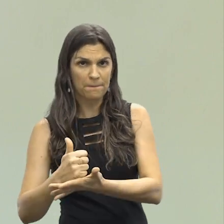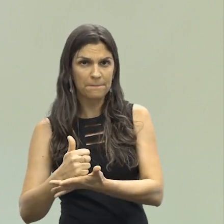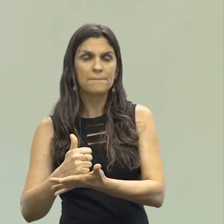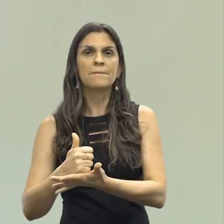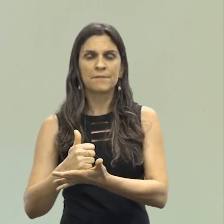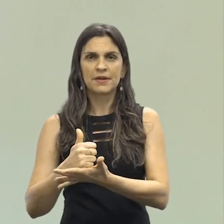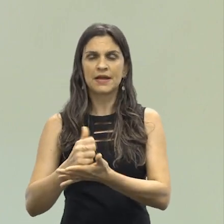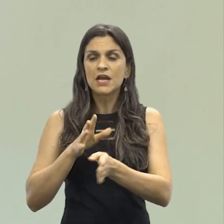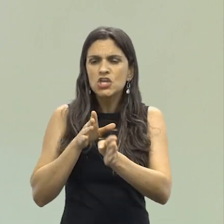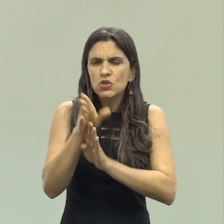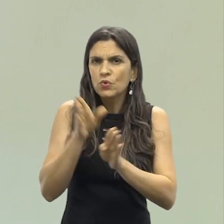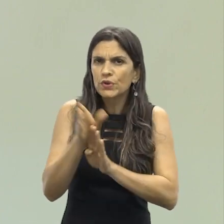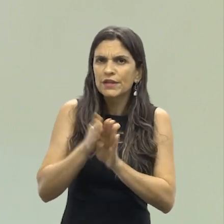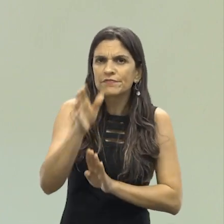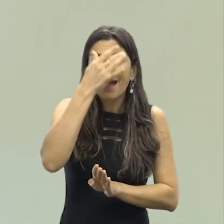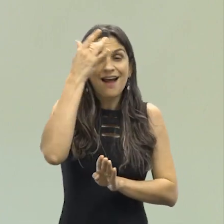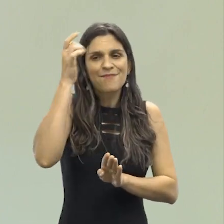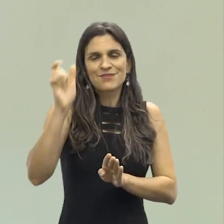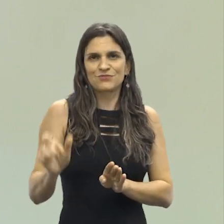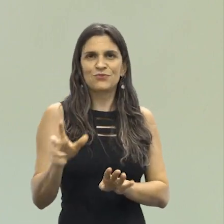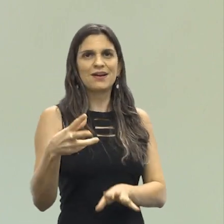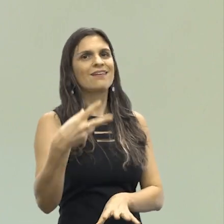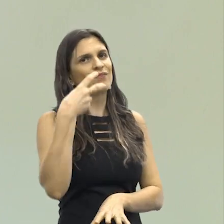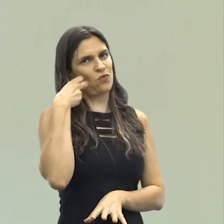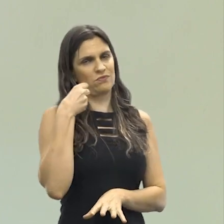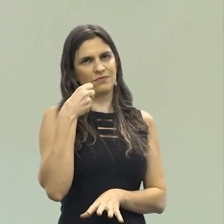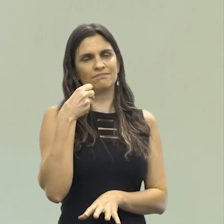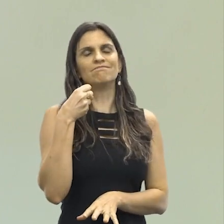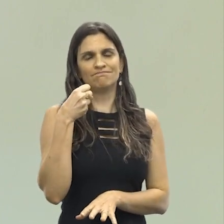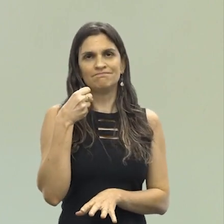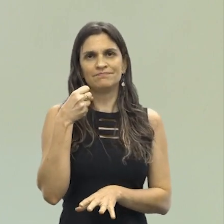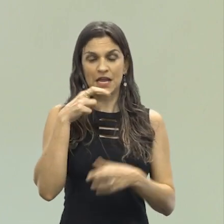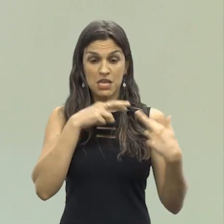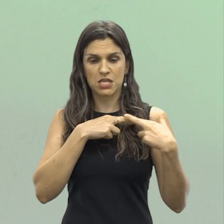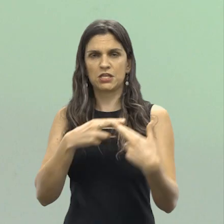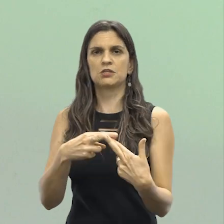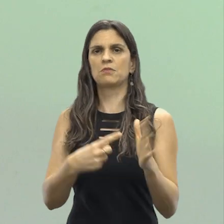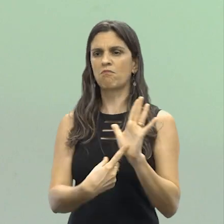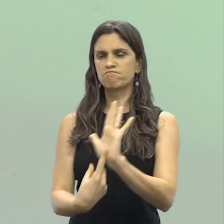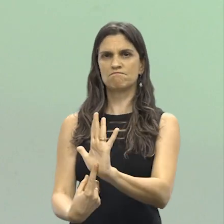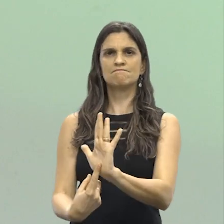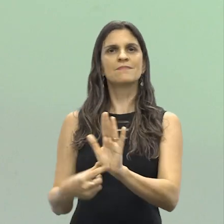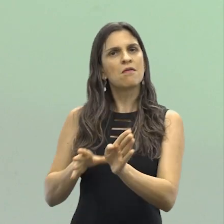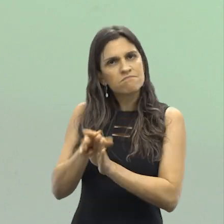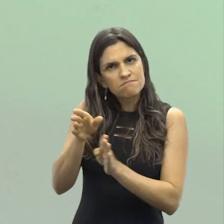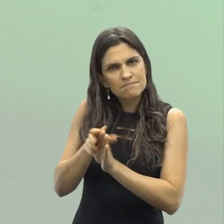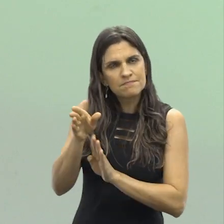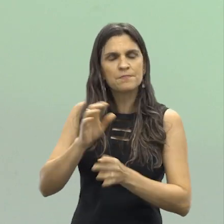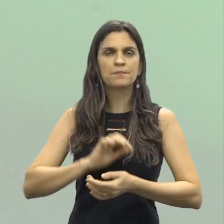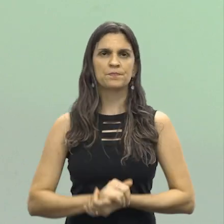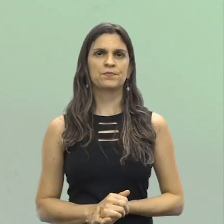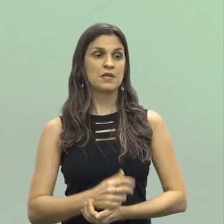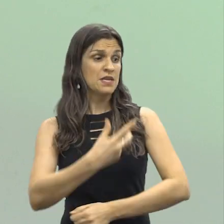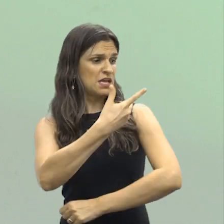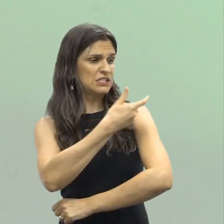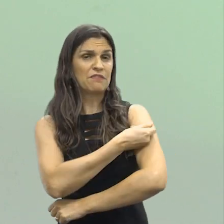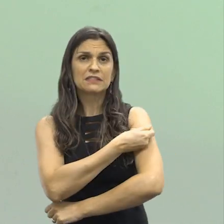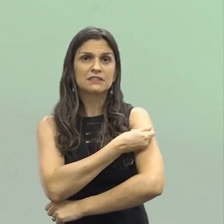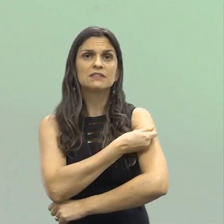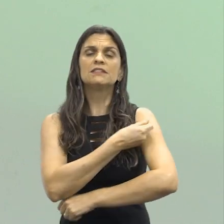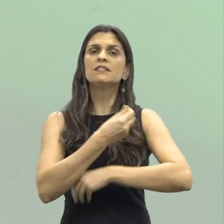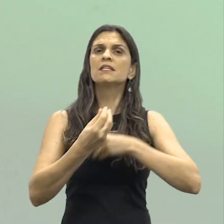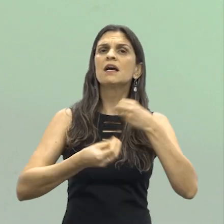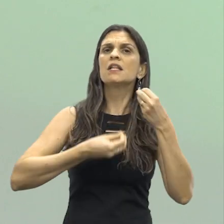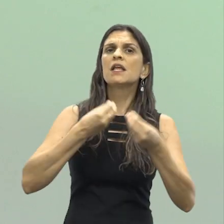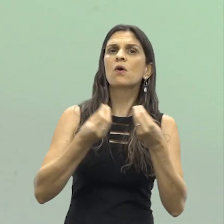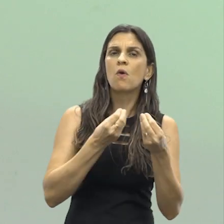instruir o tutor o que ele está levando para casa, quais os cuidados e as responsabilidades dele. E em relação a essas vacinas, por exemplo, o poder público,